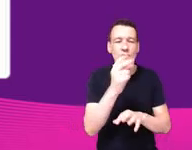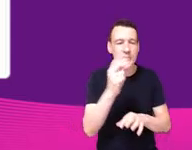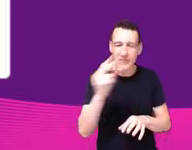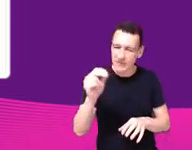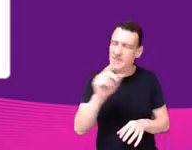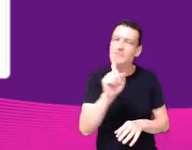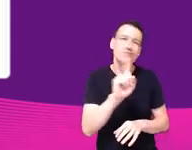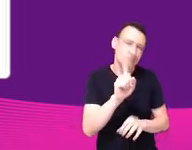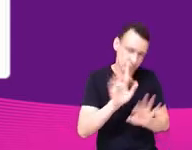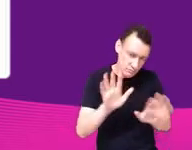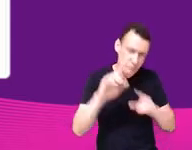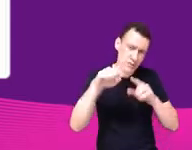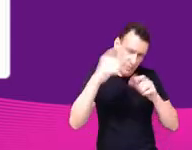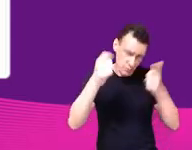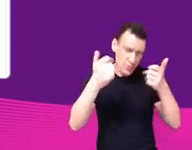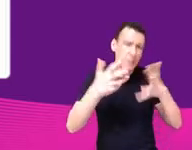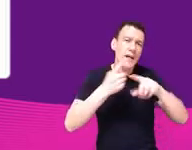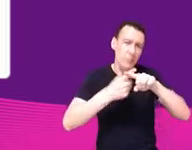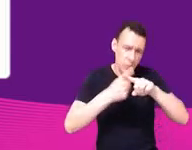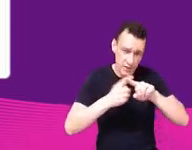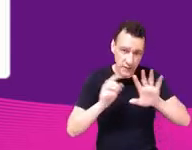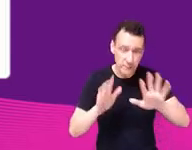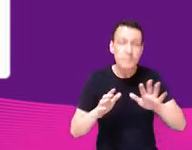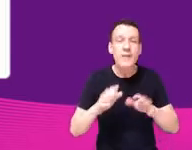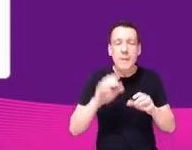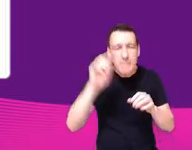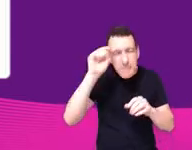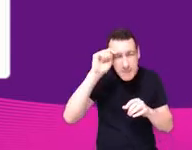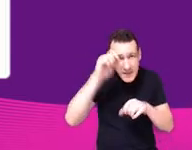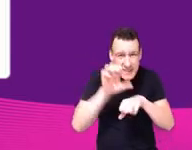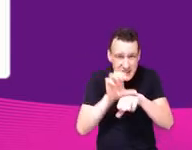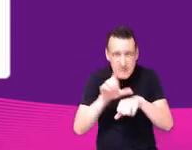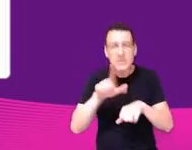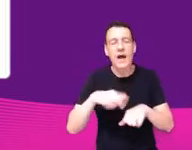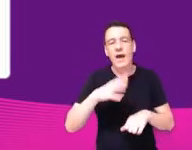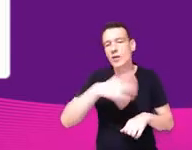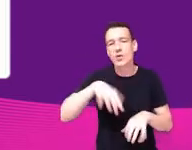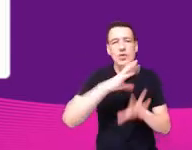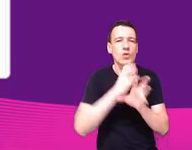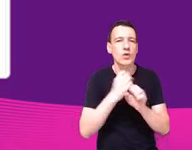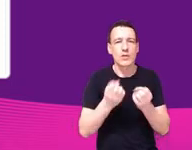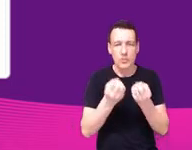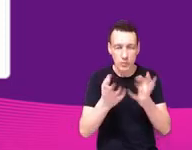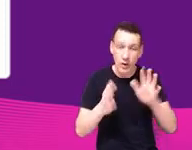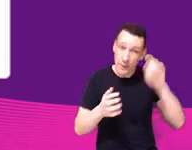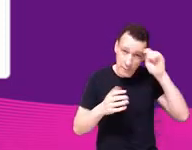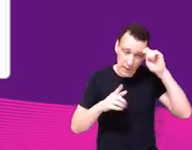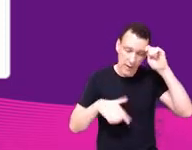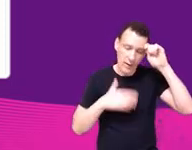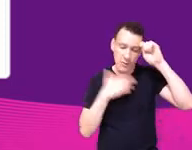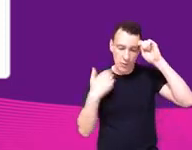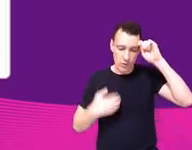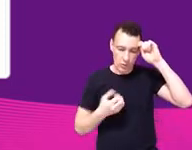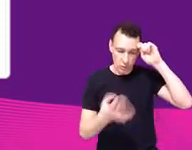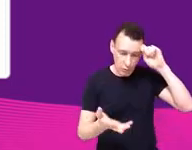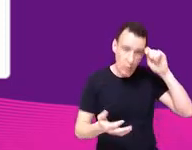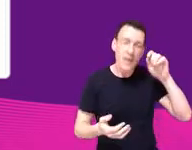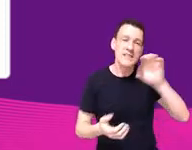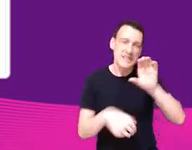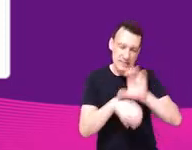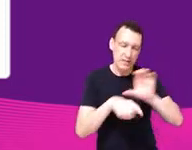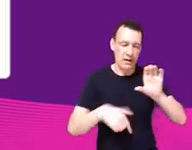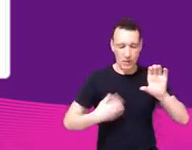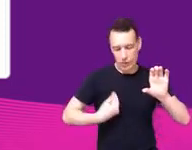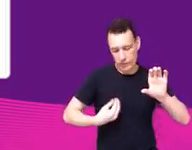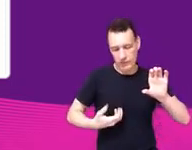isso. Então, a barra preta e cinza é o número total de doadores, preto, doador falecido, cinza, doador vivo, né? E